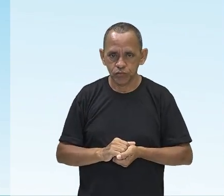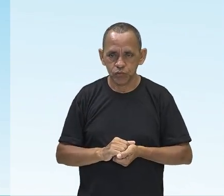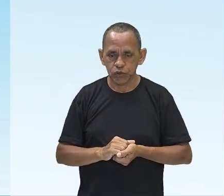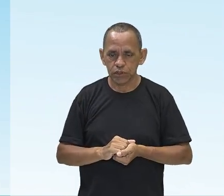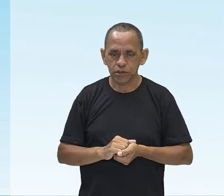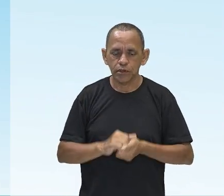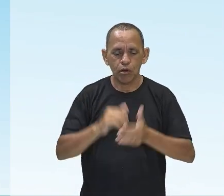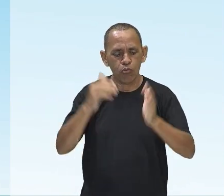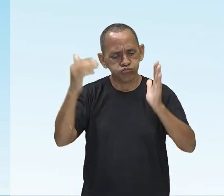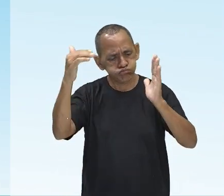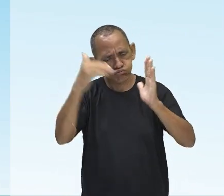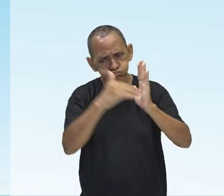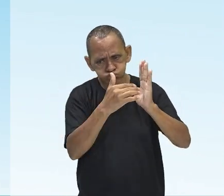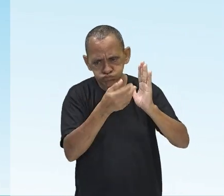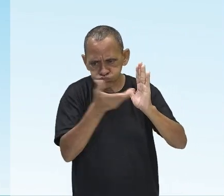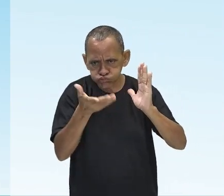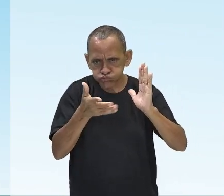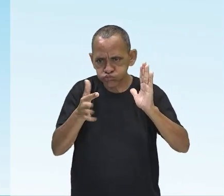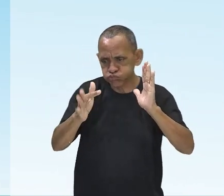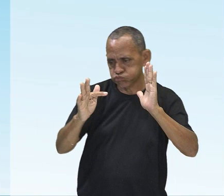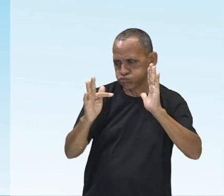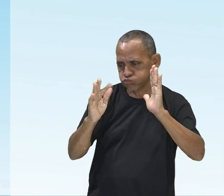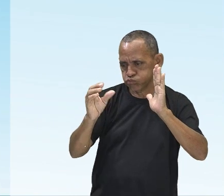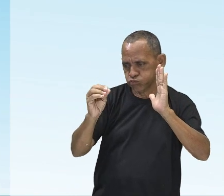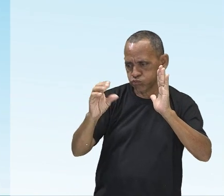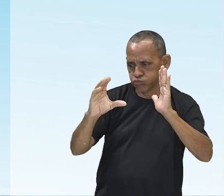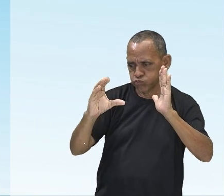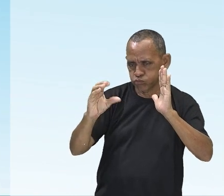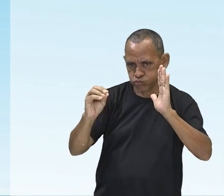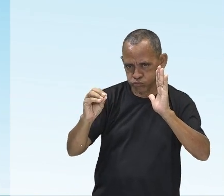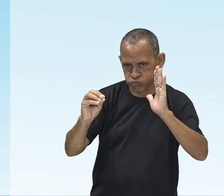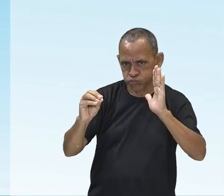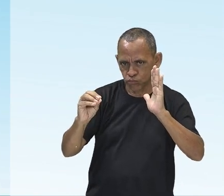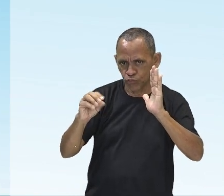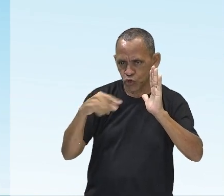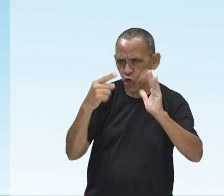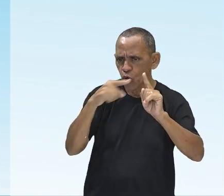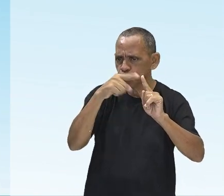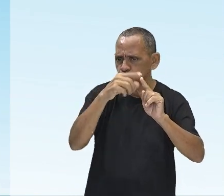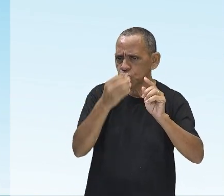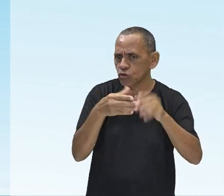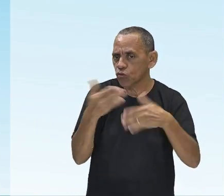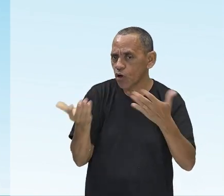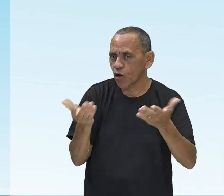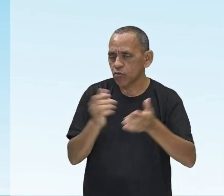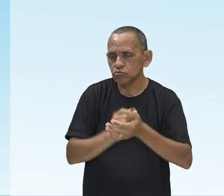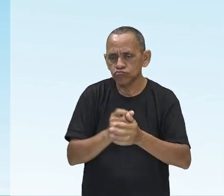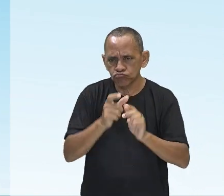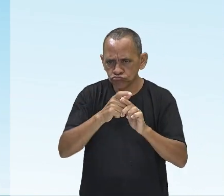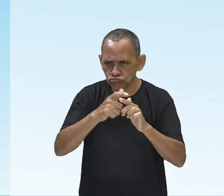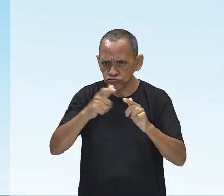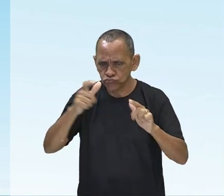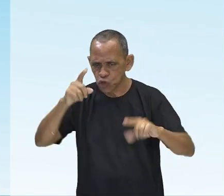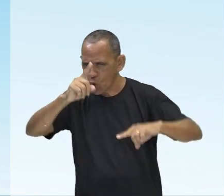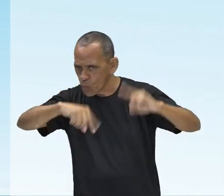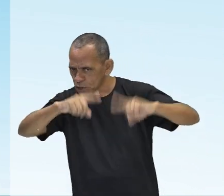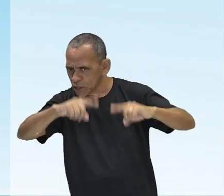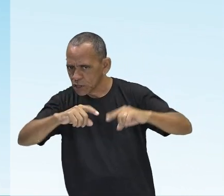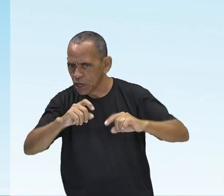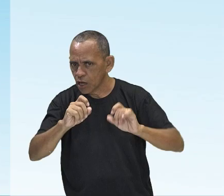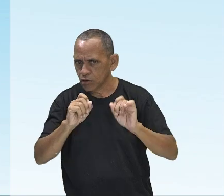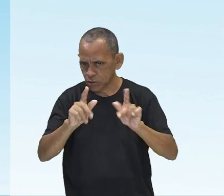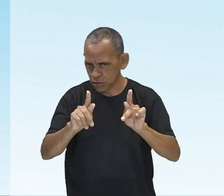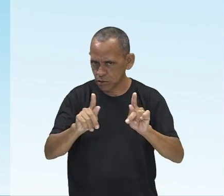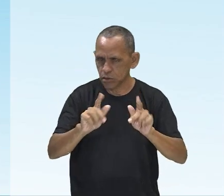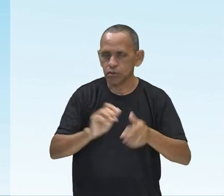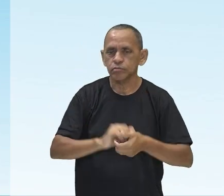certo? Então, a lente convergente, qual é o principal objetivo dela? É ampliar os objetos, beleza?